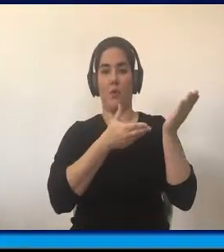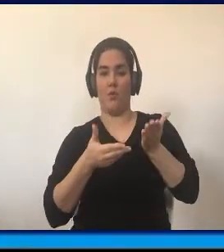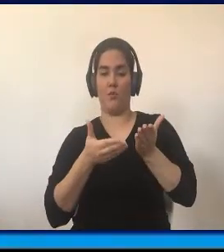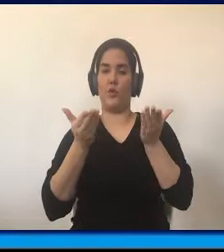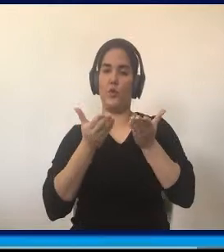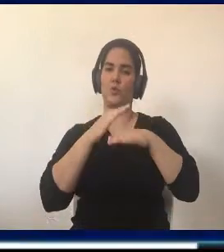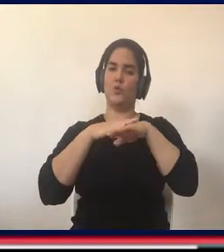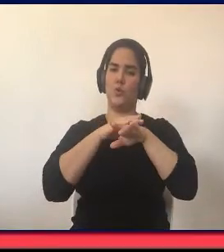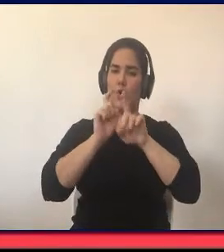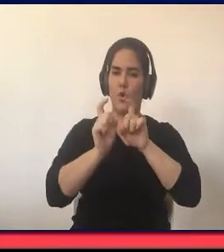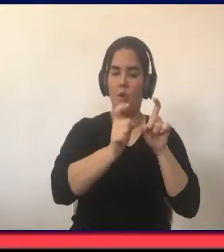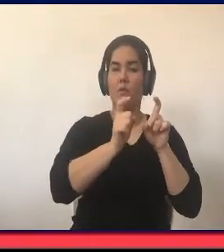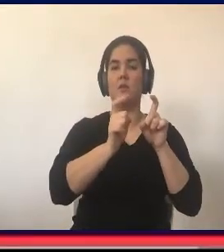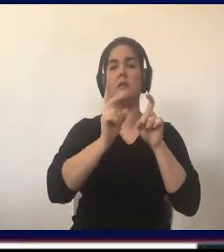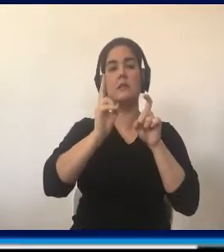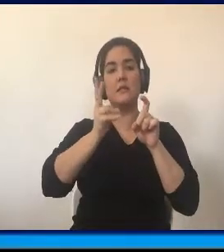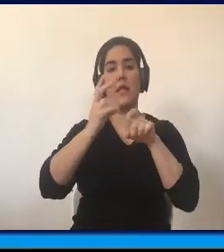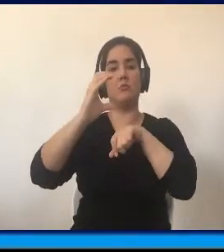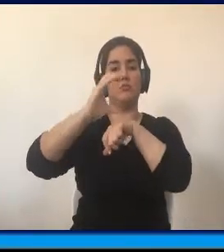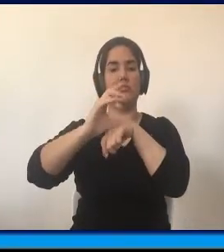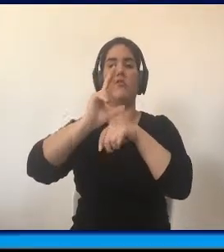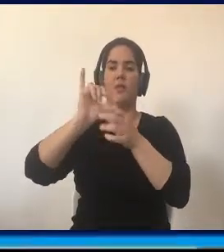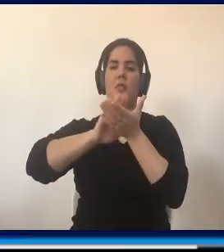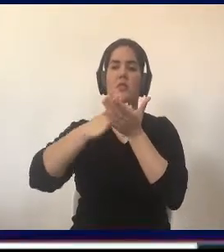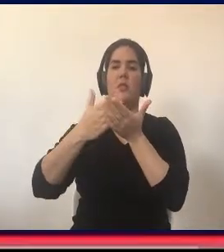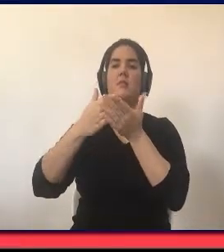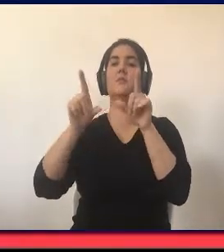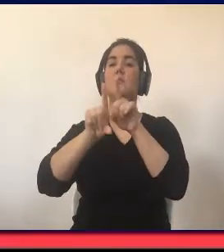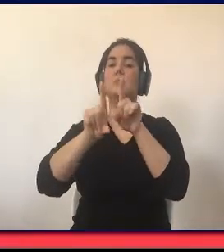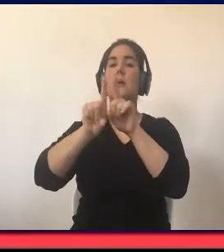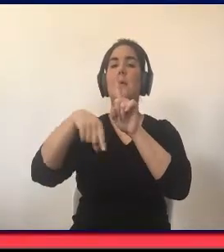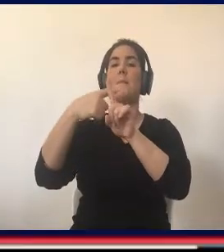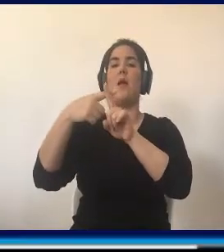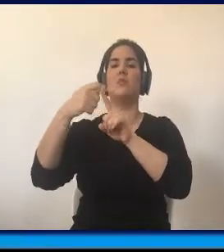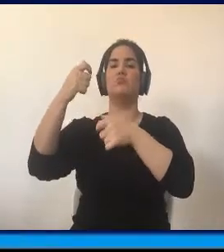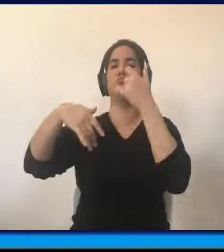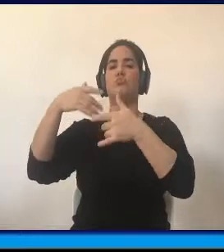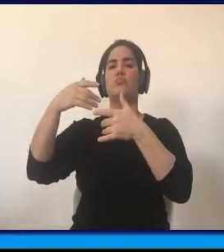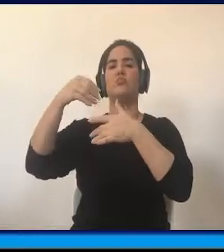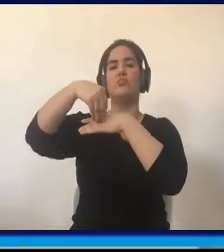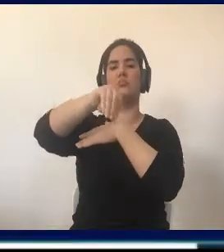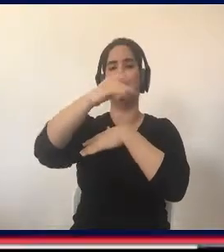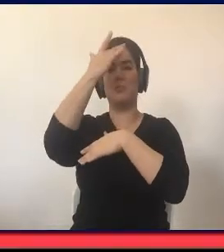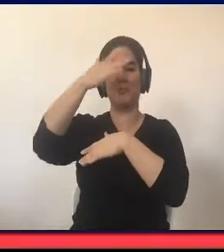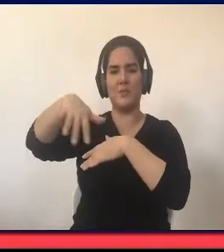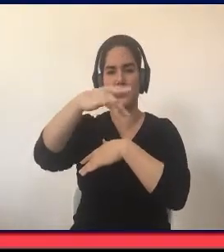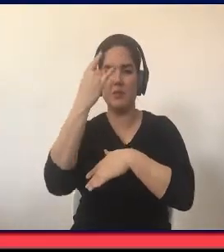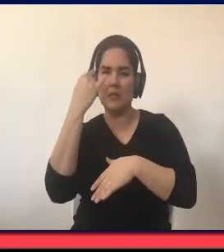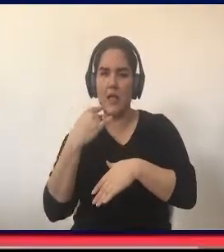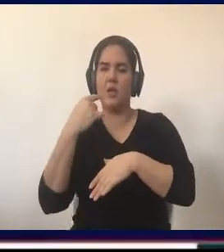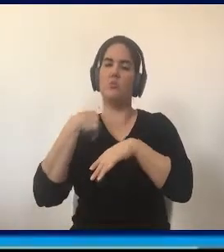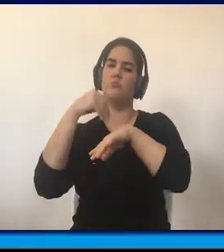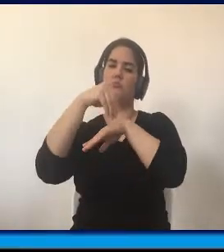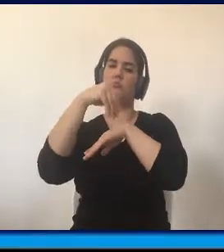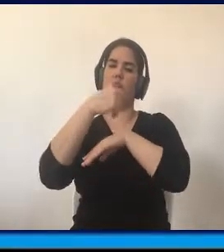ter intérprete e vai ter uma audiodescrição nossa e de quem está participando do podcast. Eu vou começar com a audiodescrição. Eu tô